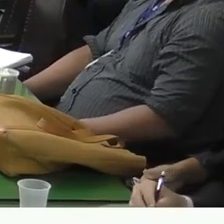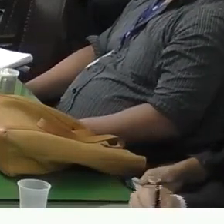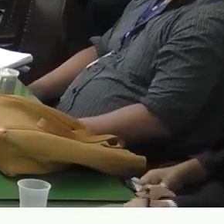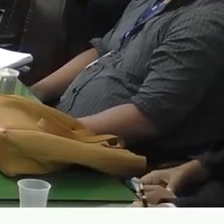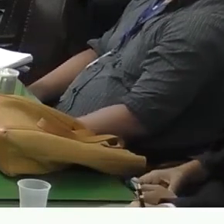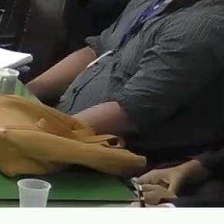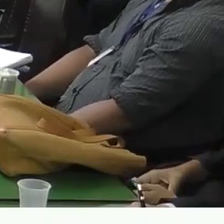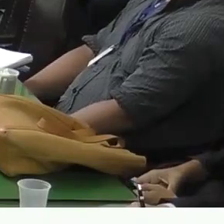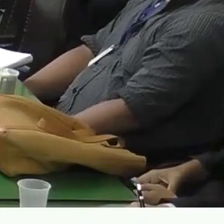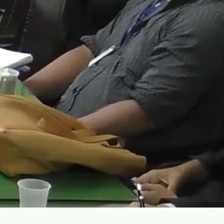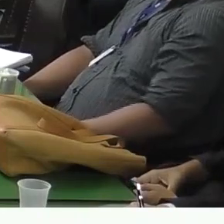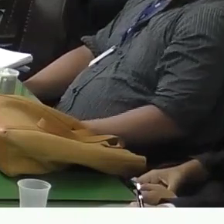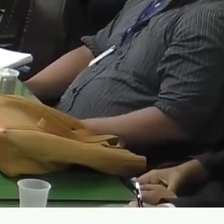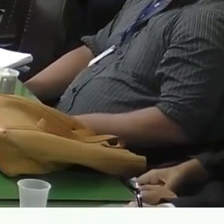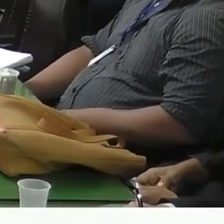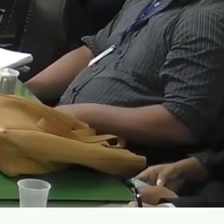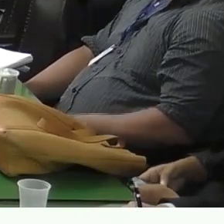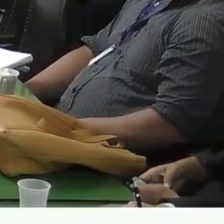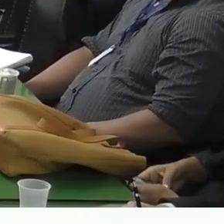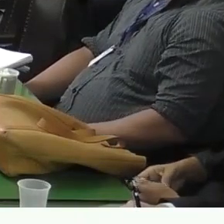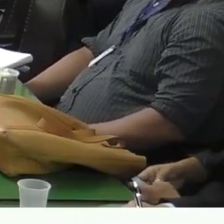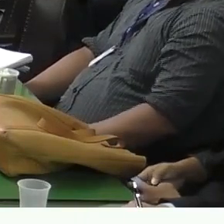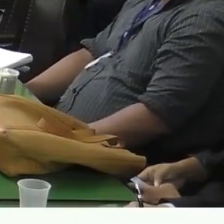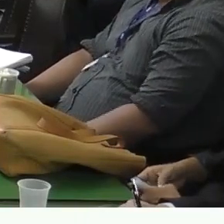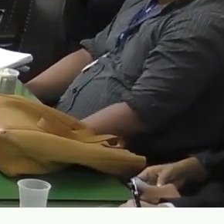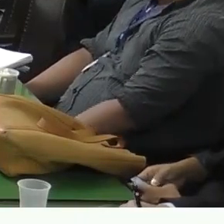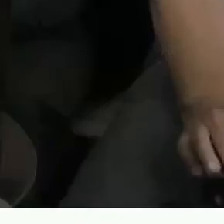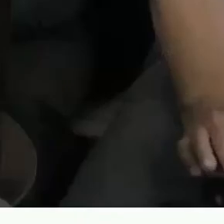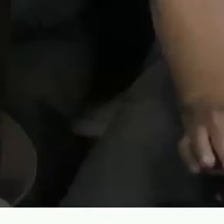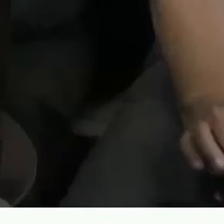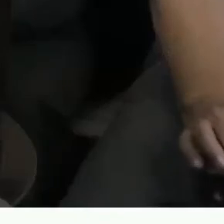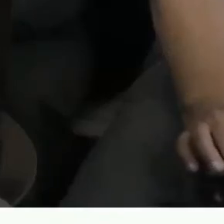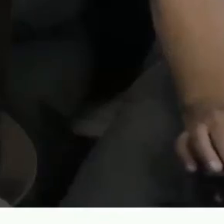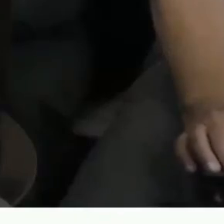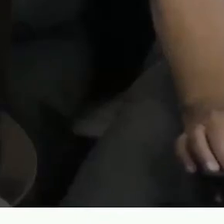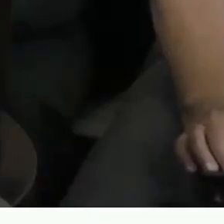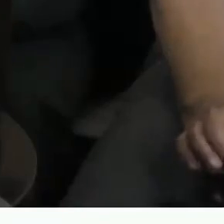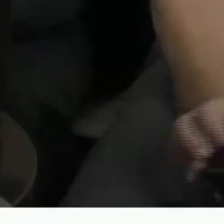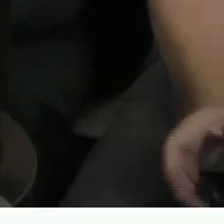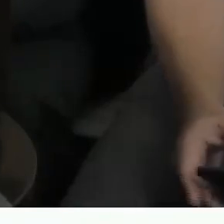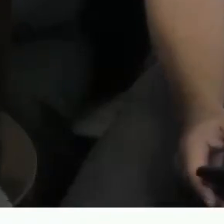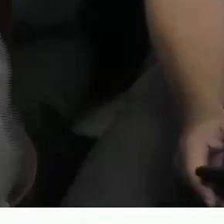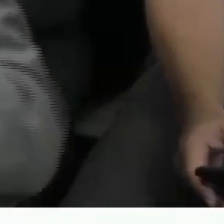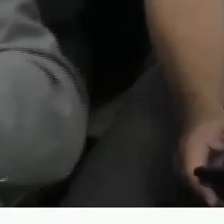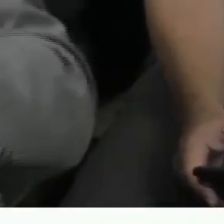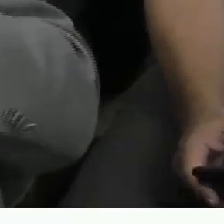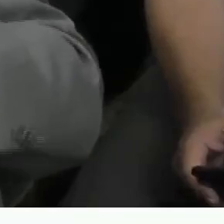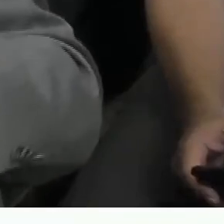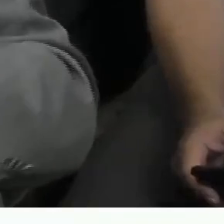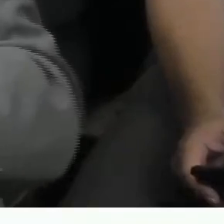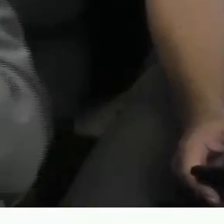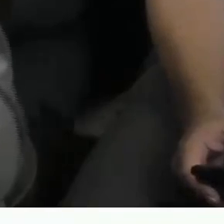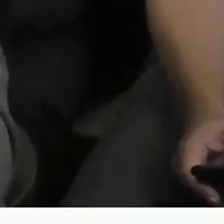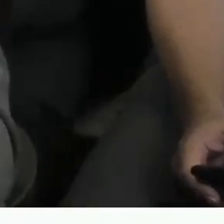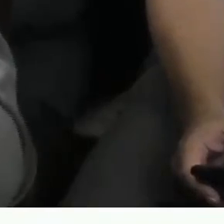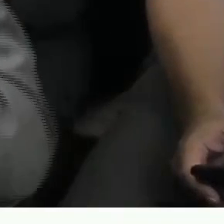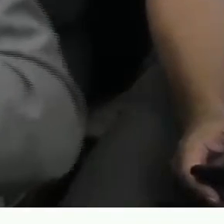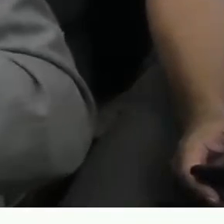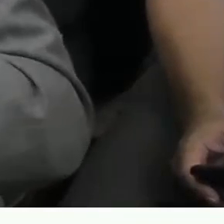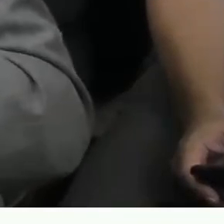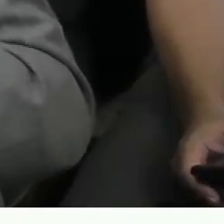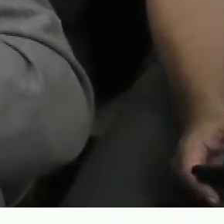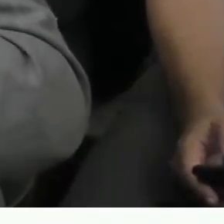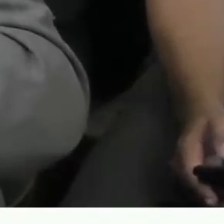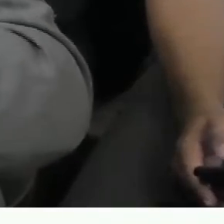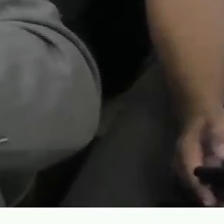entender que, se infelizmente, peço a Deus que isso não volte a acontecer, a questão financeira do Estado, que o governador venha a essa casa